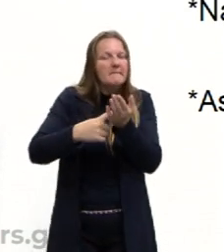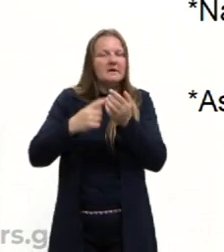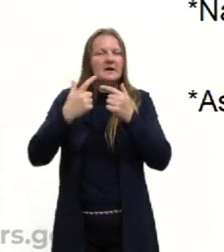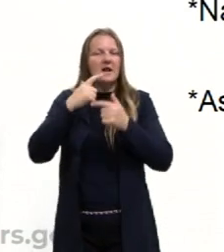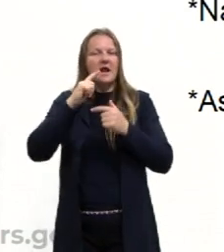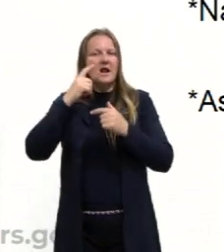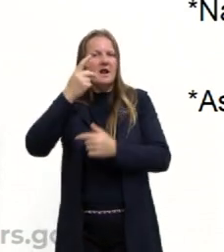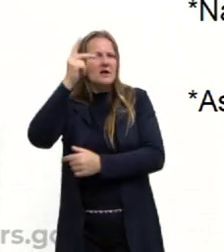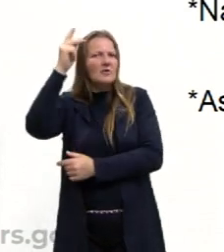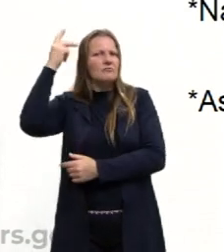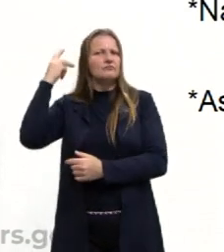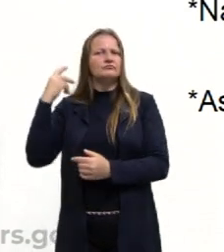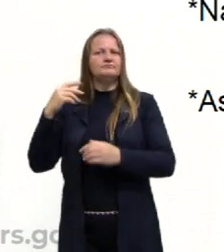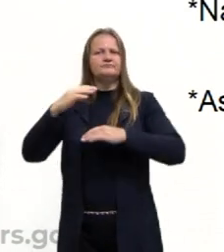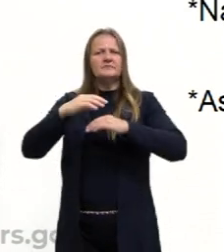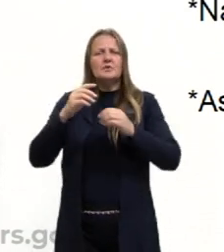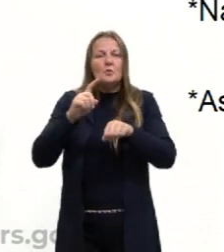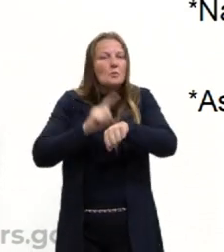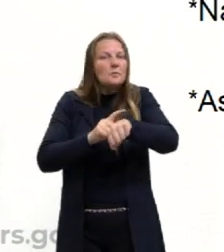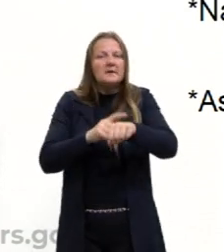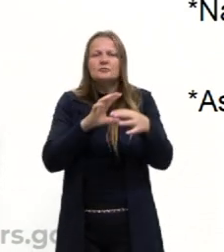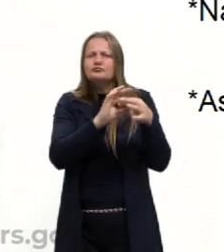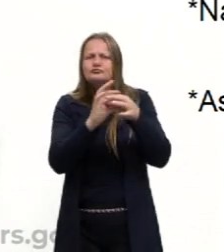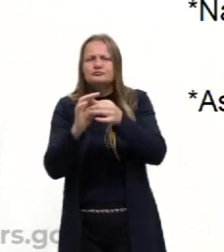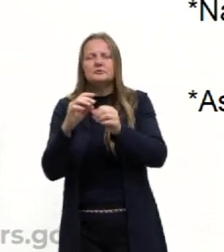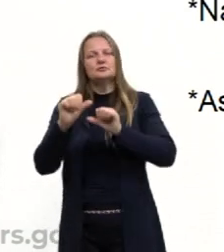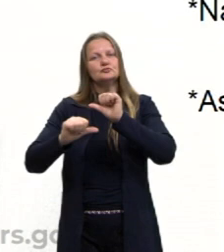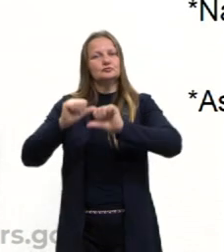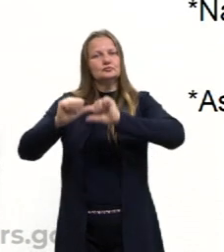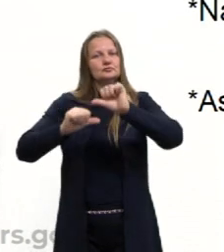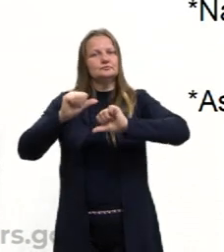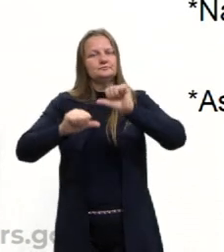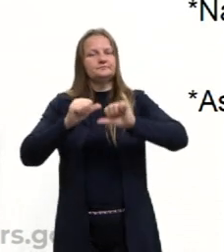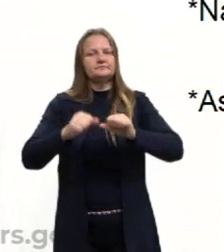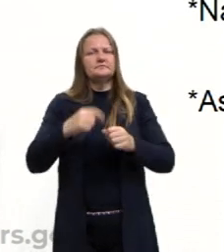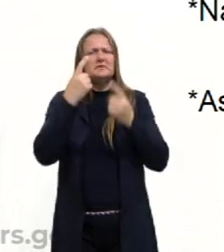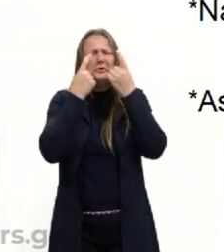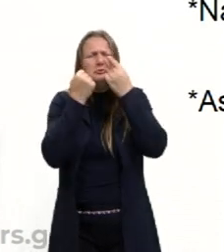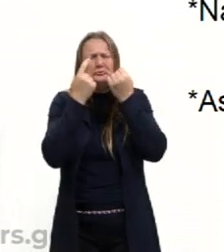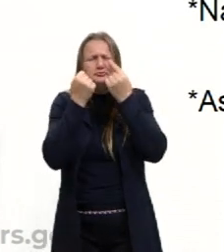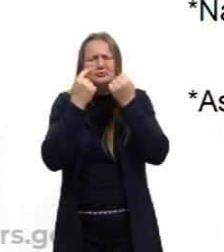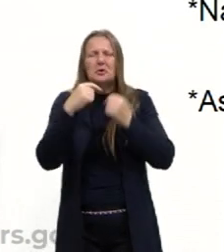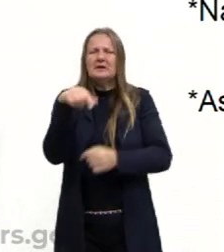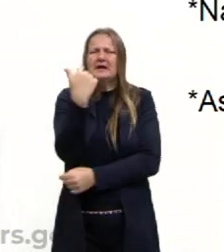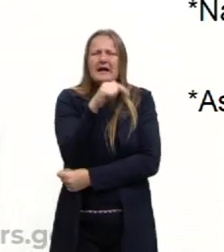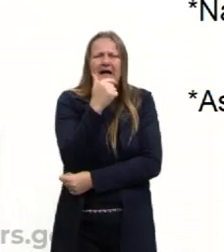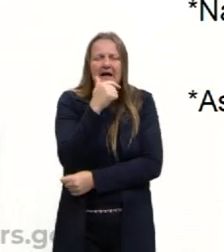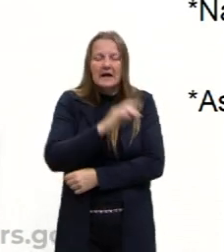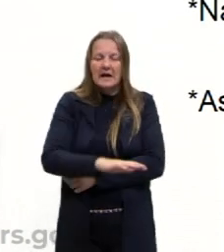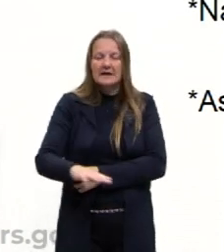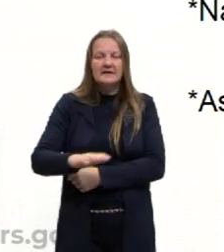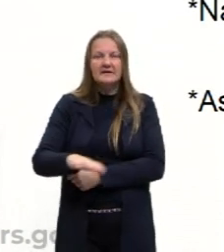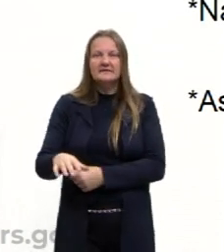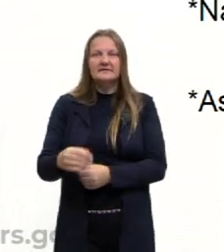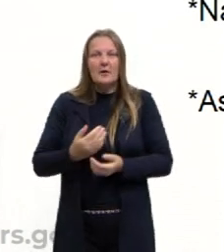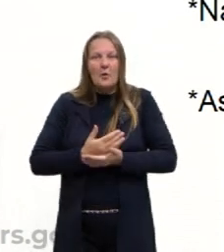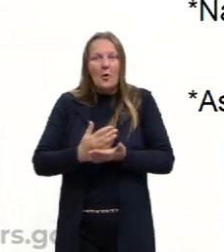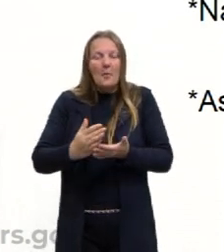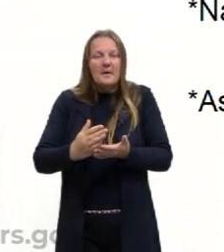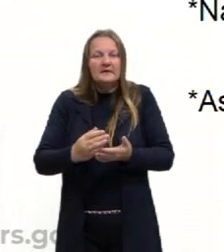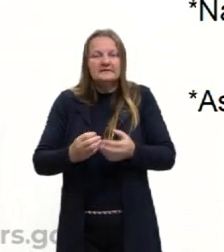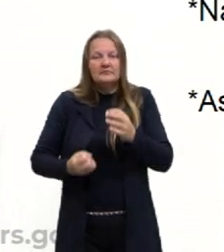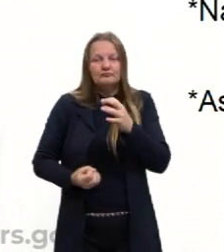né a linguagem tornasse por limitação as crianças choram risos enfim as crianças é por aí que nasce